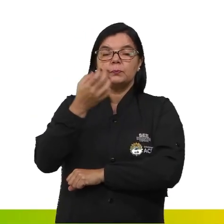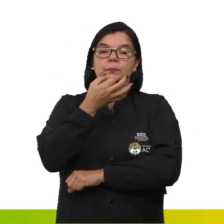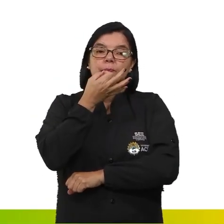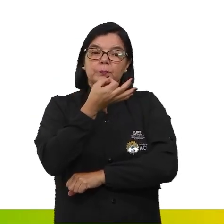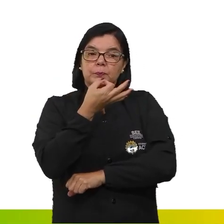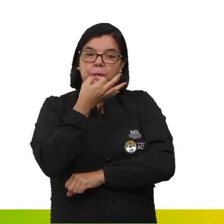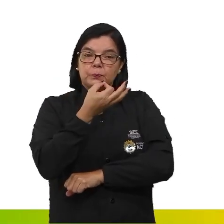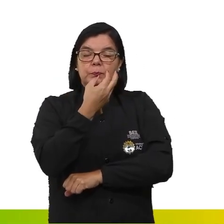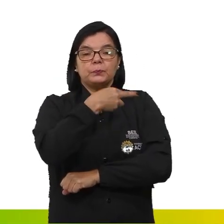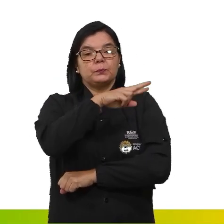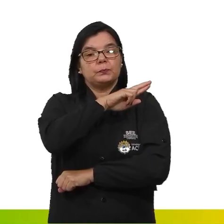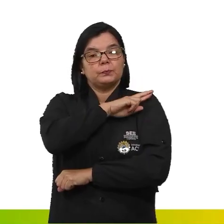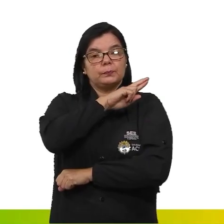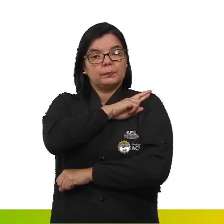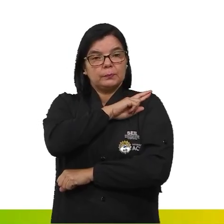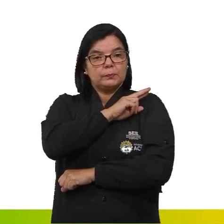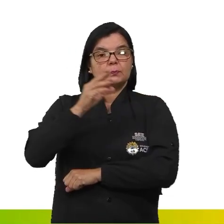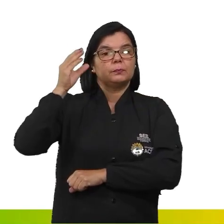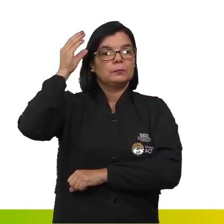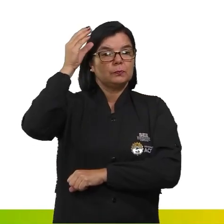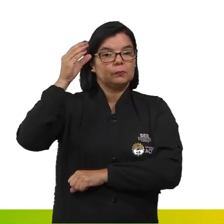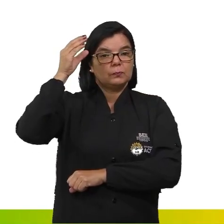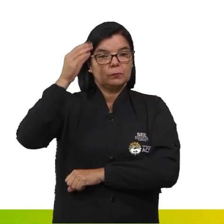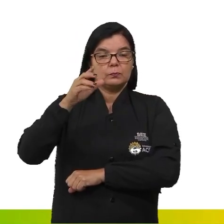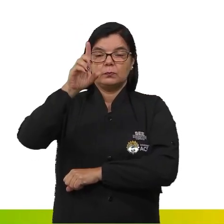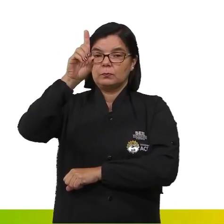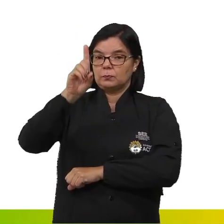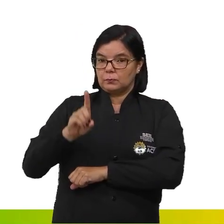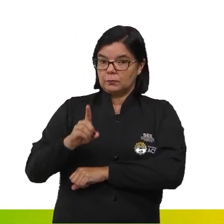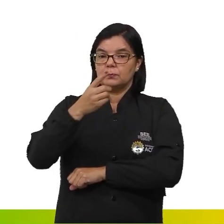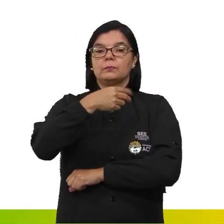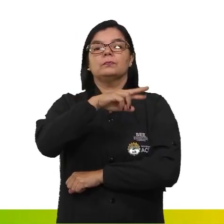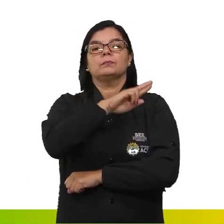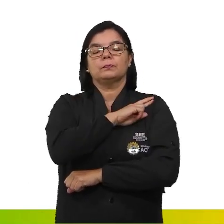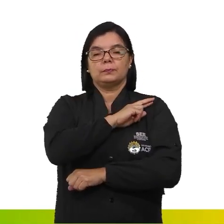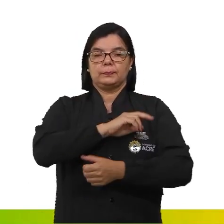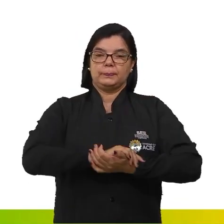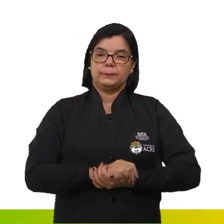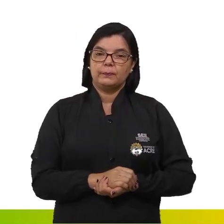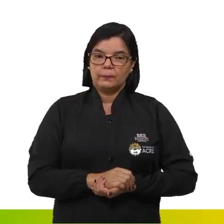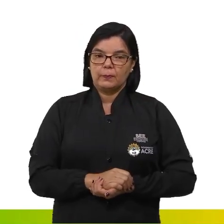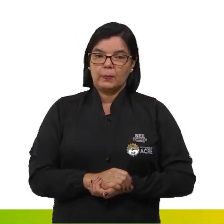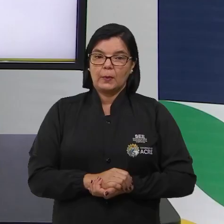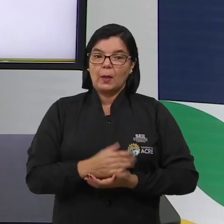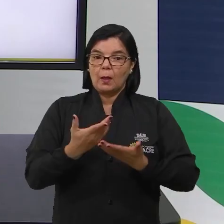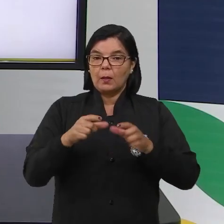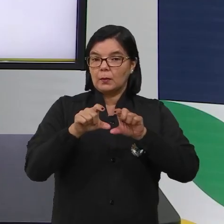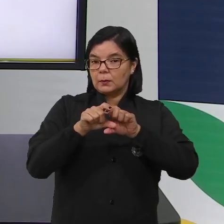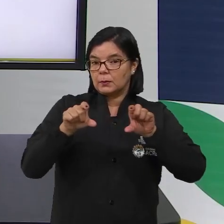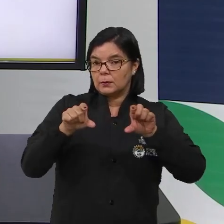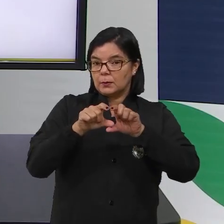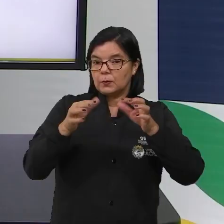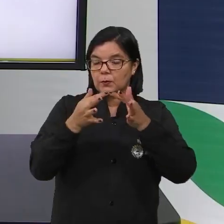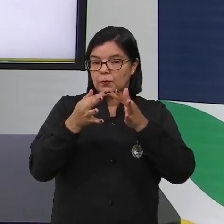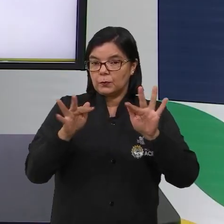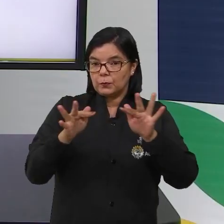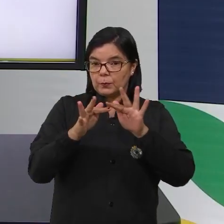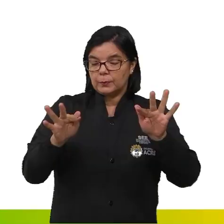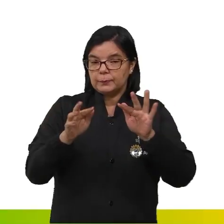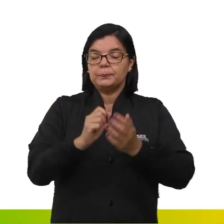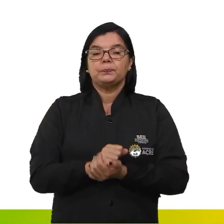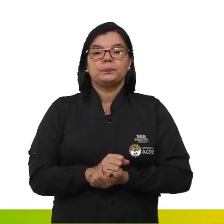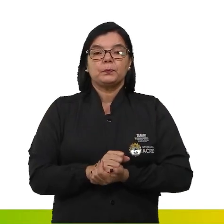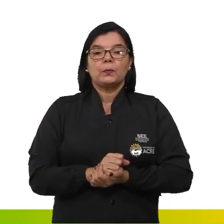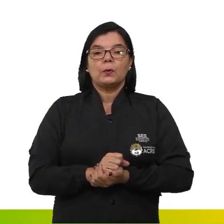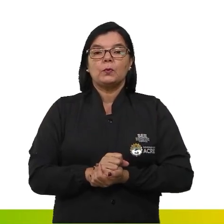formando indivíduos críticos, responsáveis, conscientes de seus direitos e deveres. E aí nós temos a frase do Max Weber,